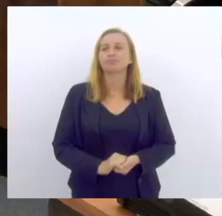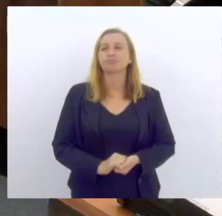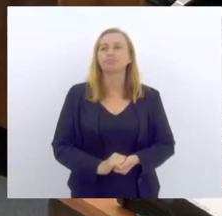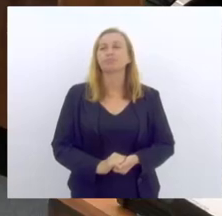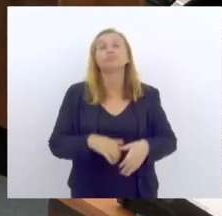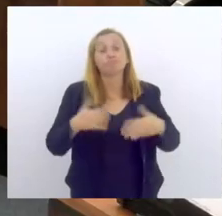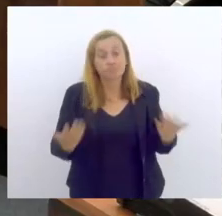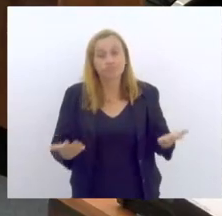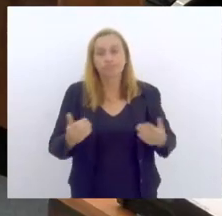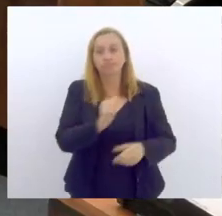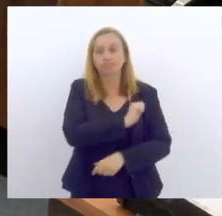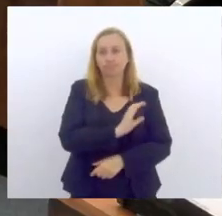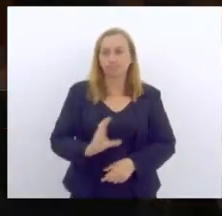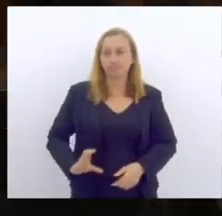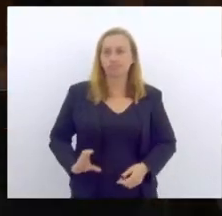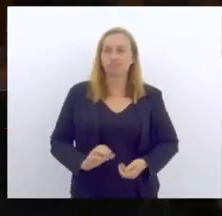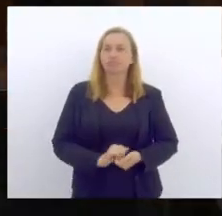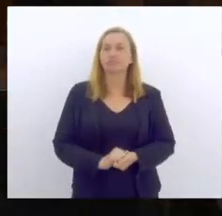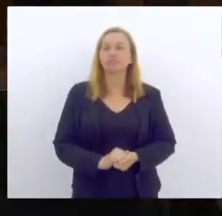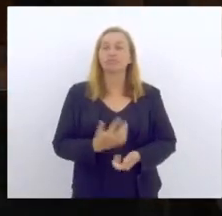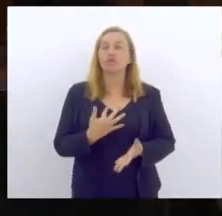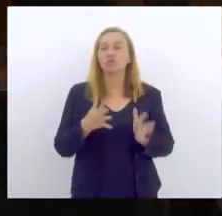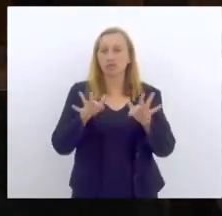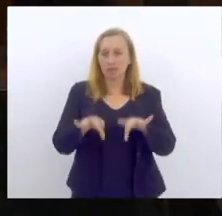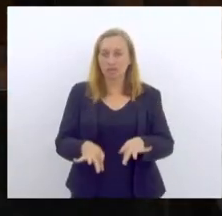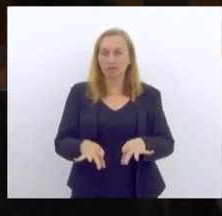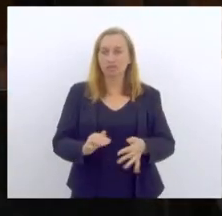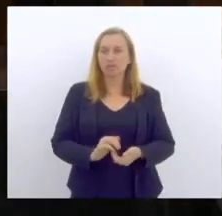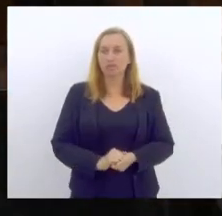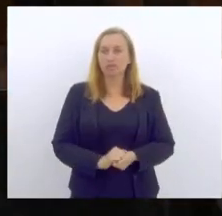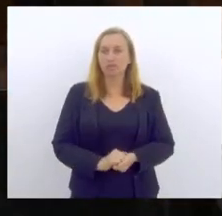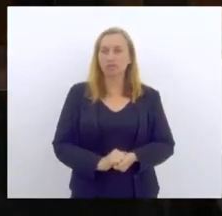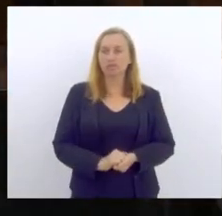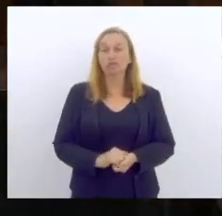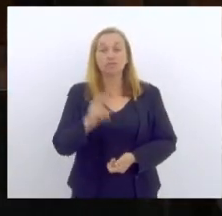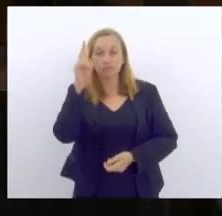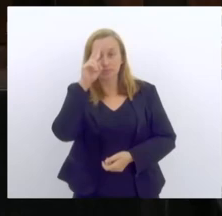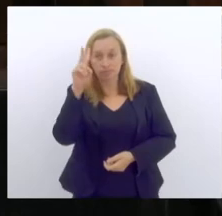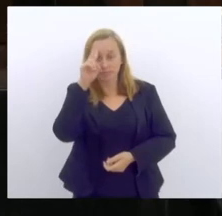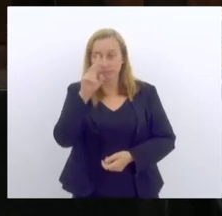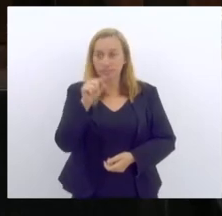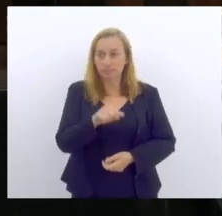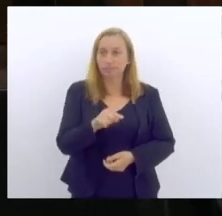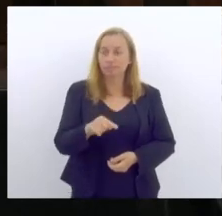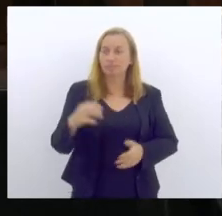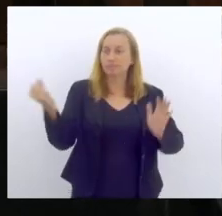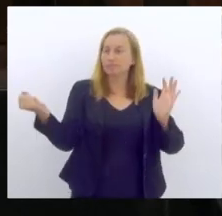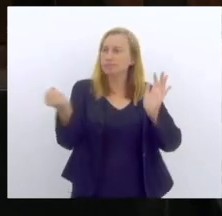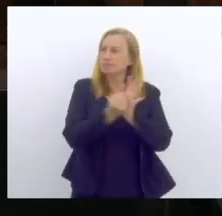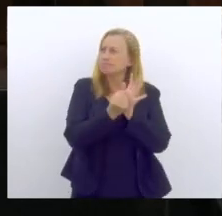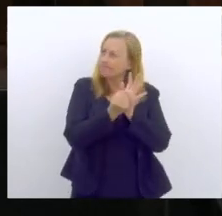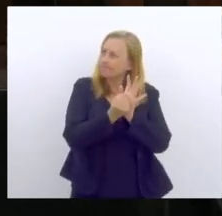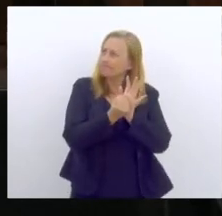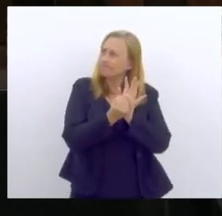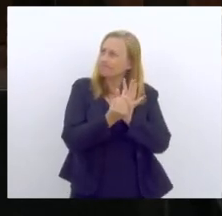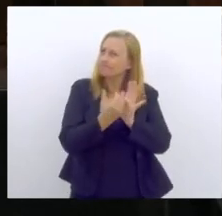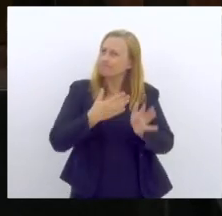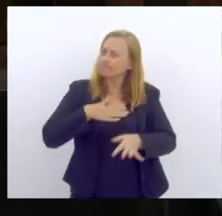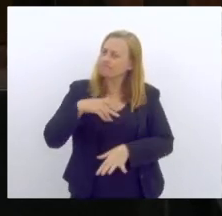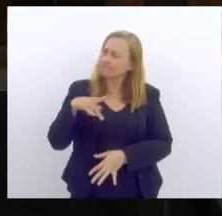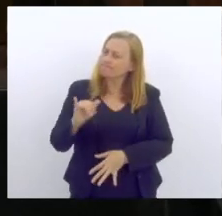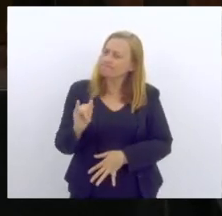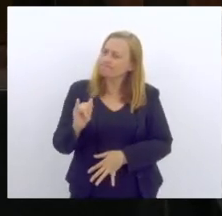então André eu encerro me lembrando aqui de uma coisa que marca muito o meu pai